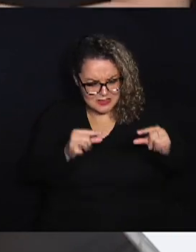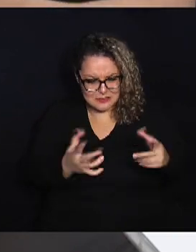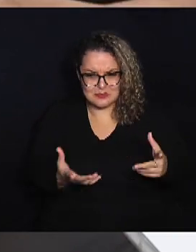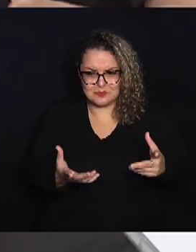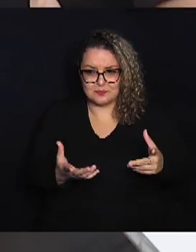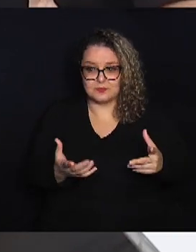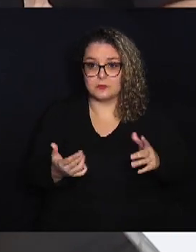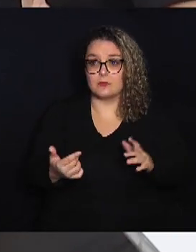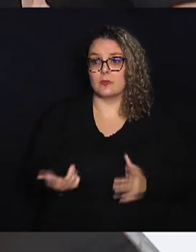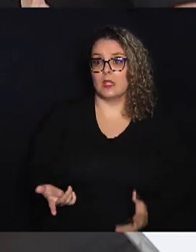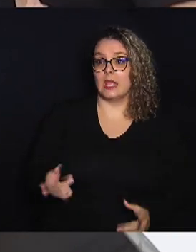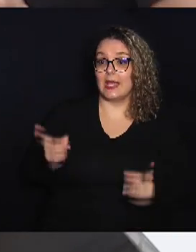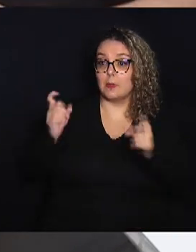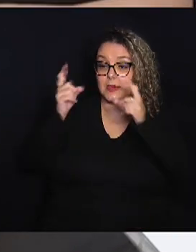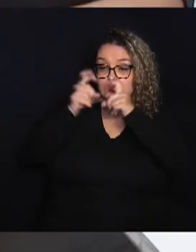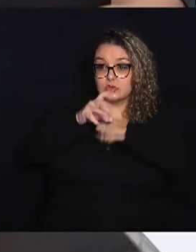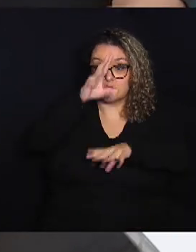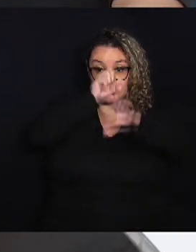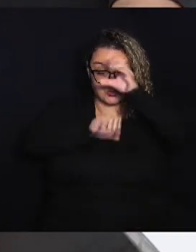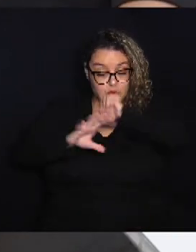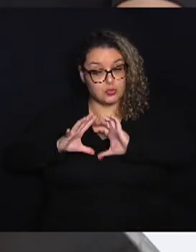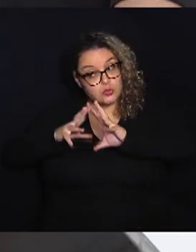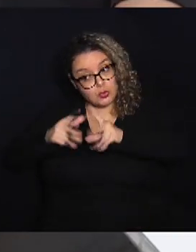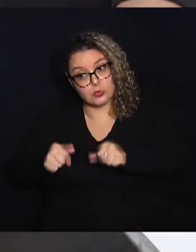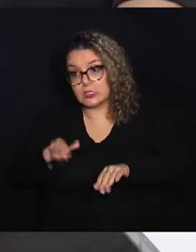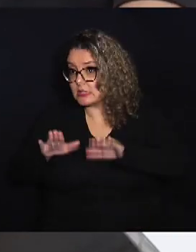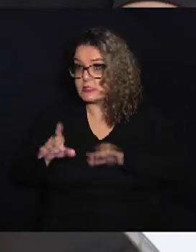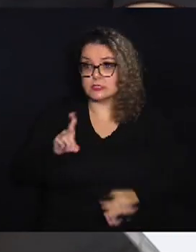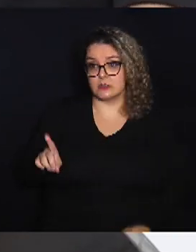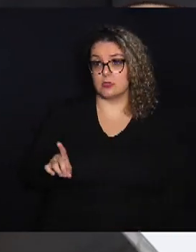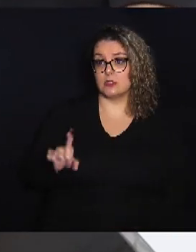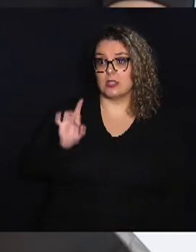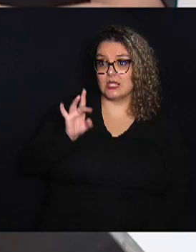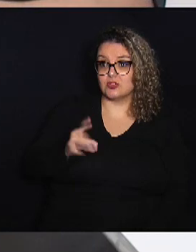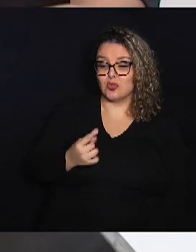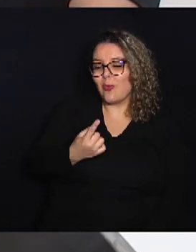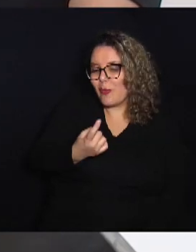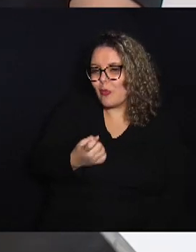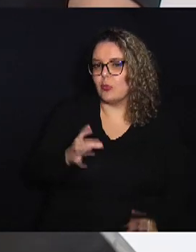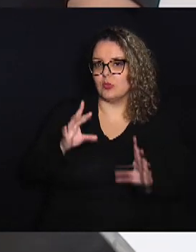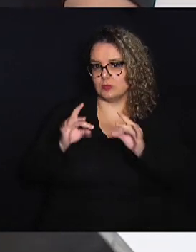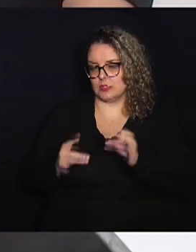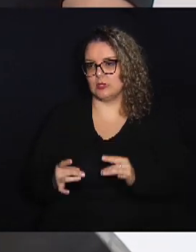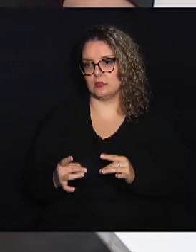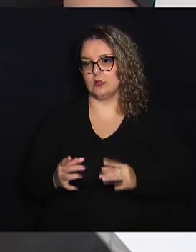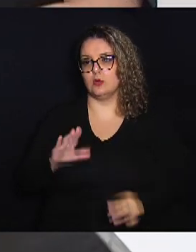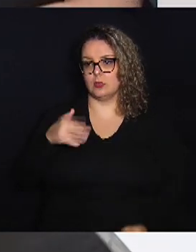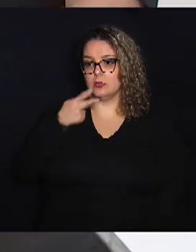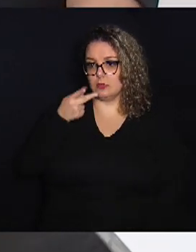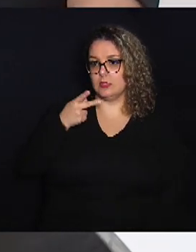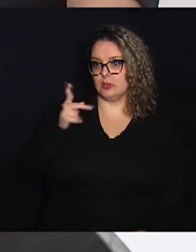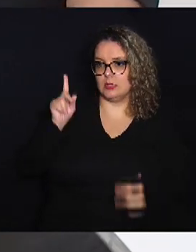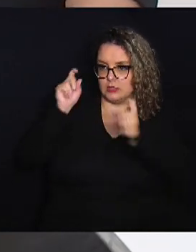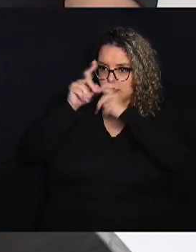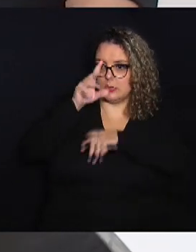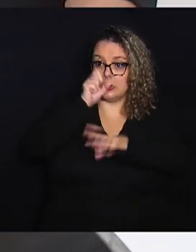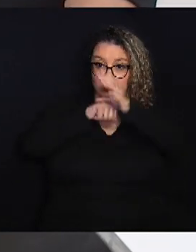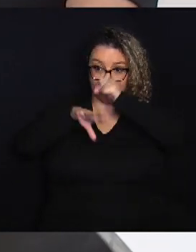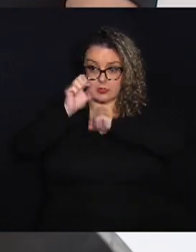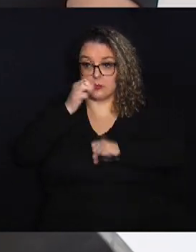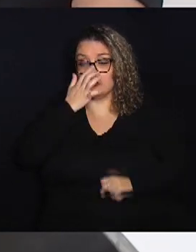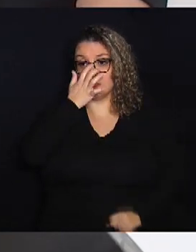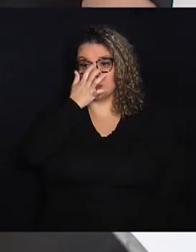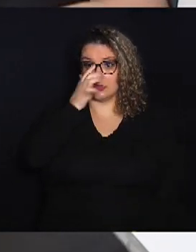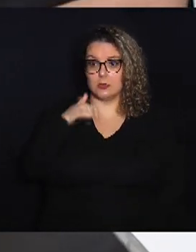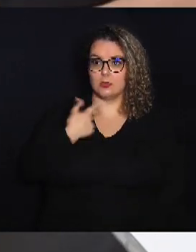dificuldade na aprendizagem? Por vezes não, às vezes aquilo é pontual. Porque quando a gente fala de dificuldade na aprendizagem, a gente